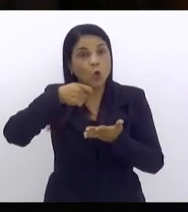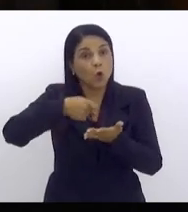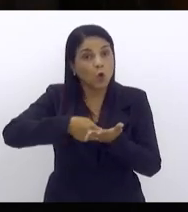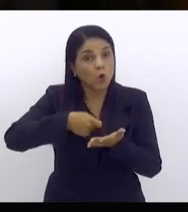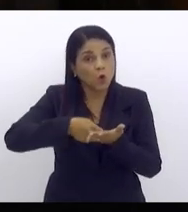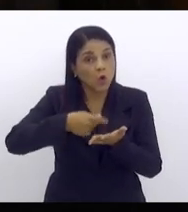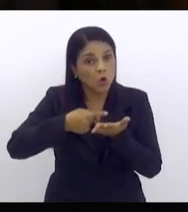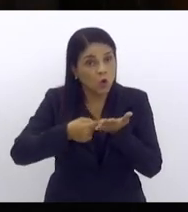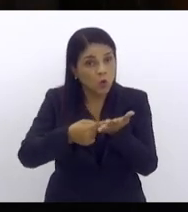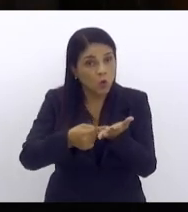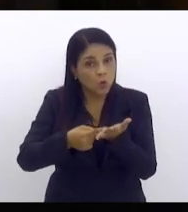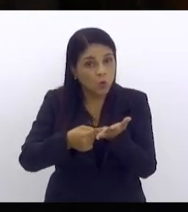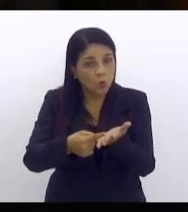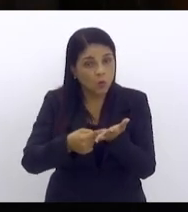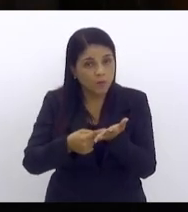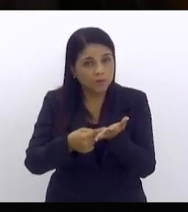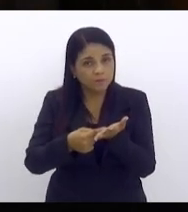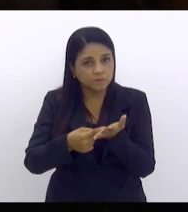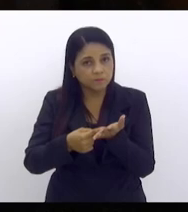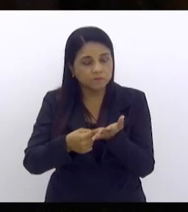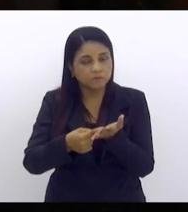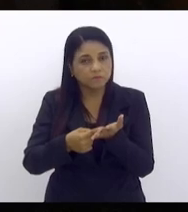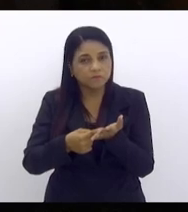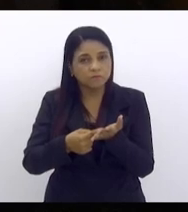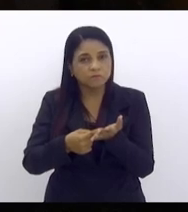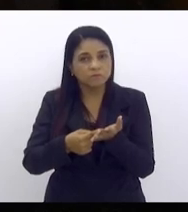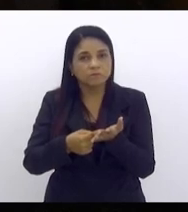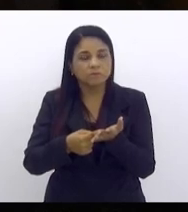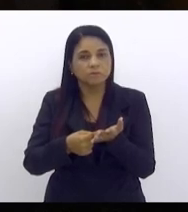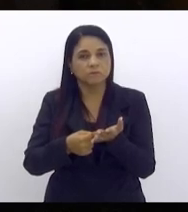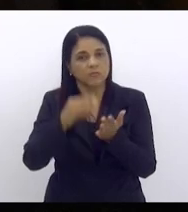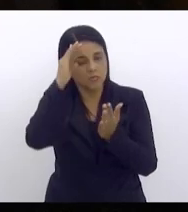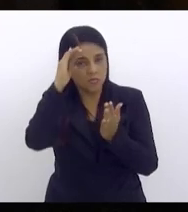uma das suas mais nobres funções,